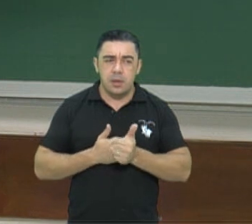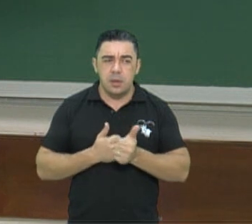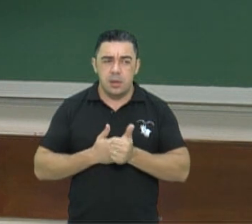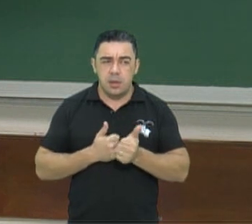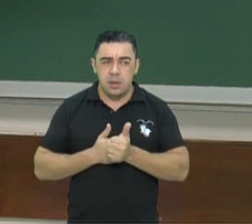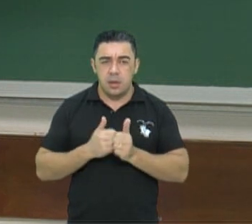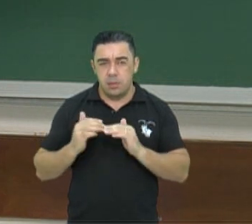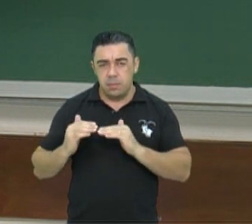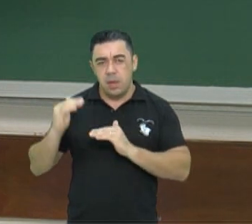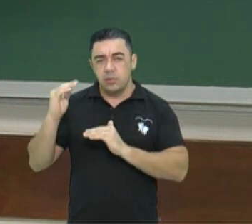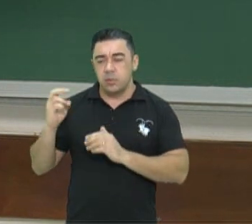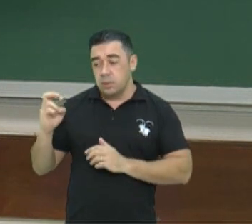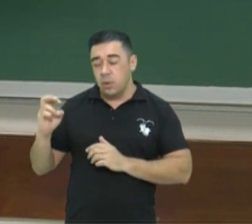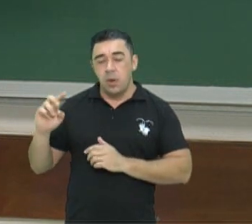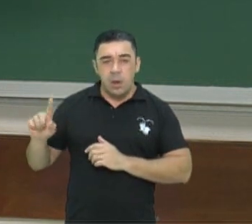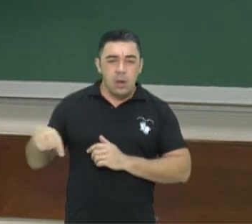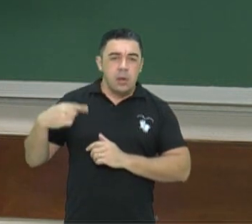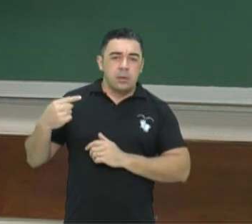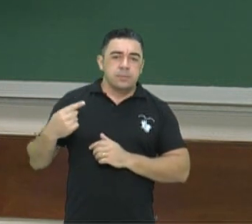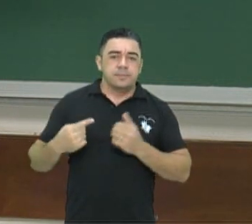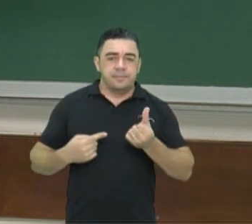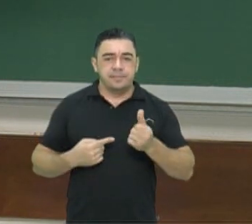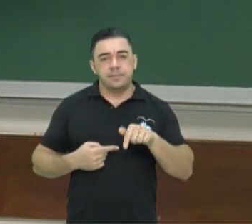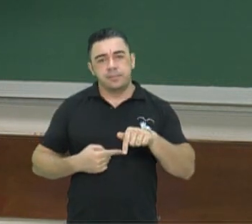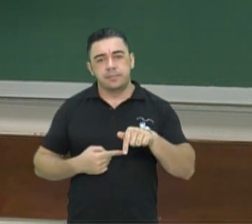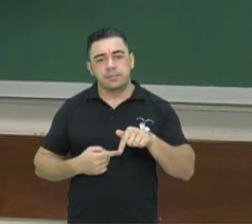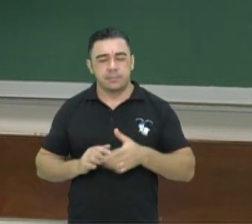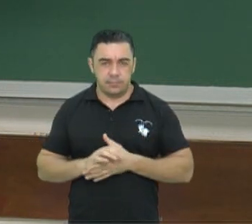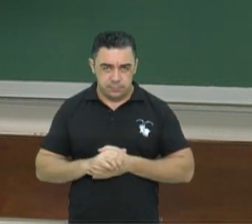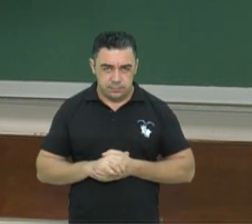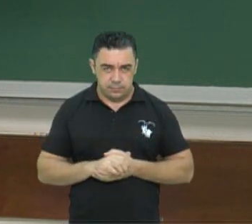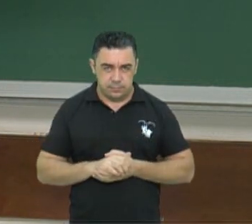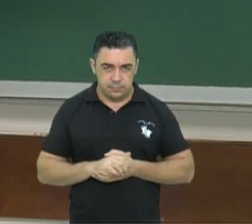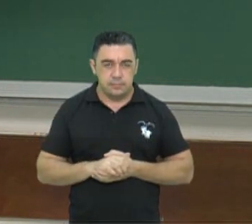como ele passou de 5, eu vou para o próximo. Então, fica